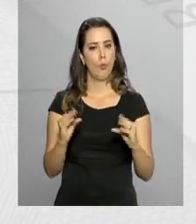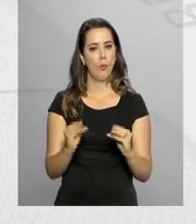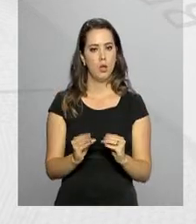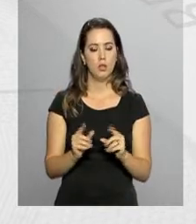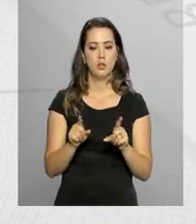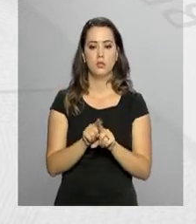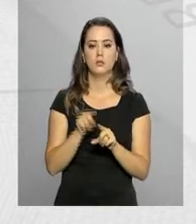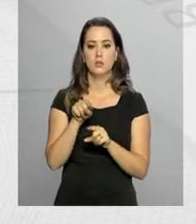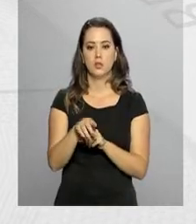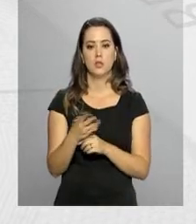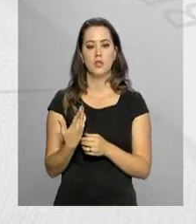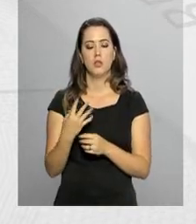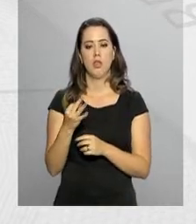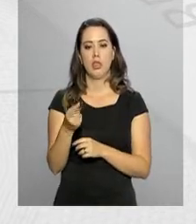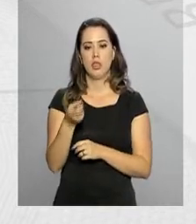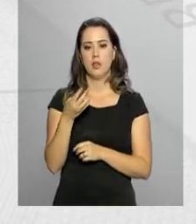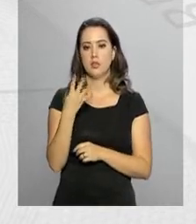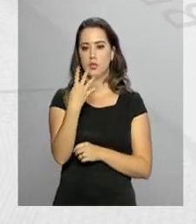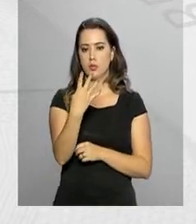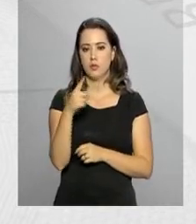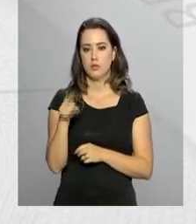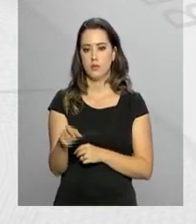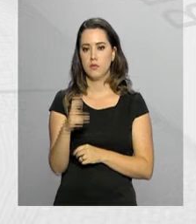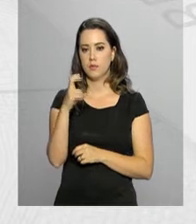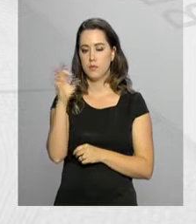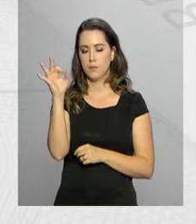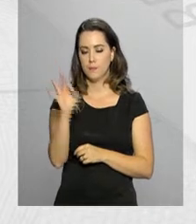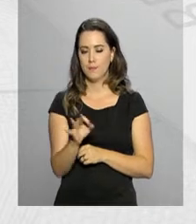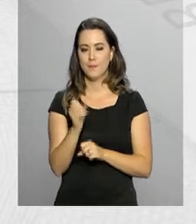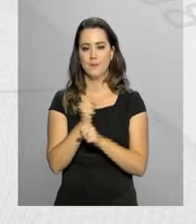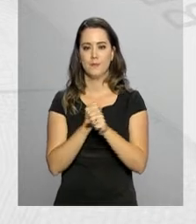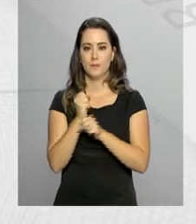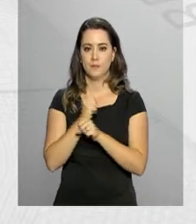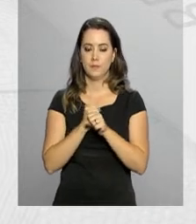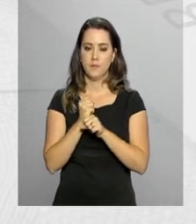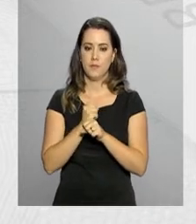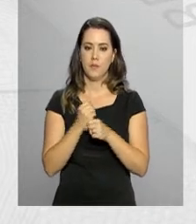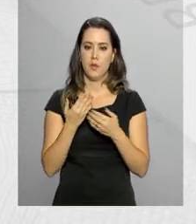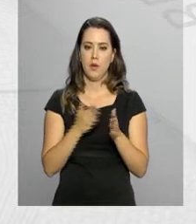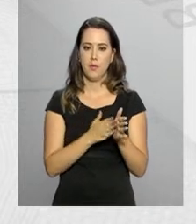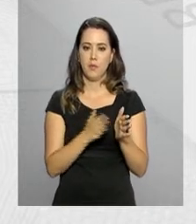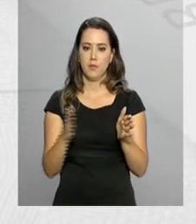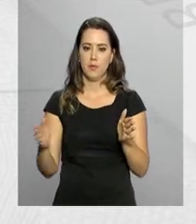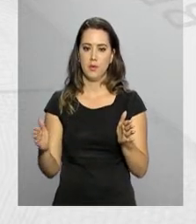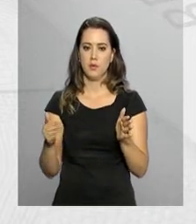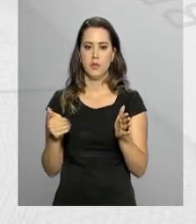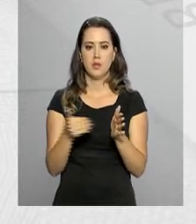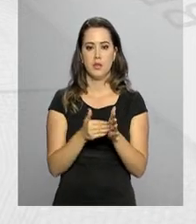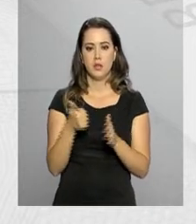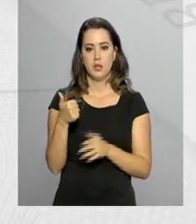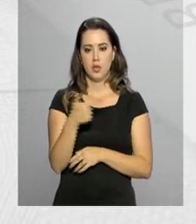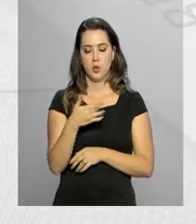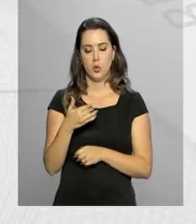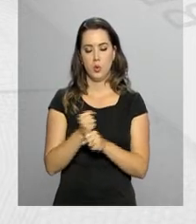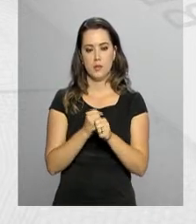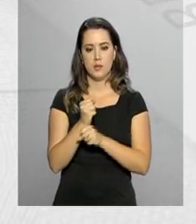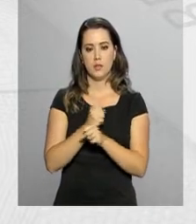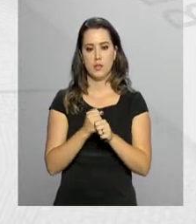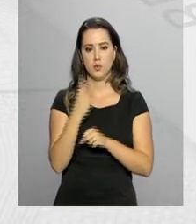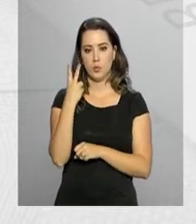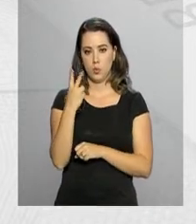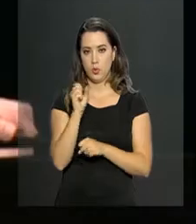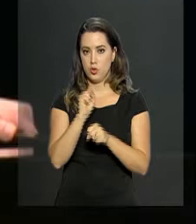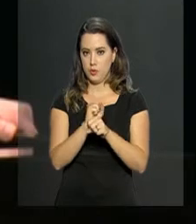estufa a linha tem taxa final estimada em 4 e 6 por cento ao ano e prazo de pagamento de 12 anos com dois de